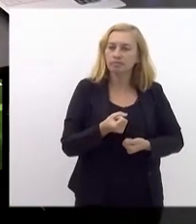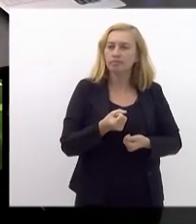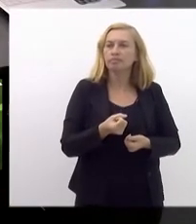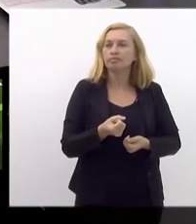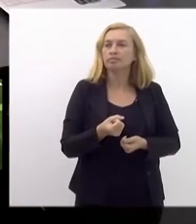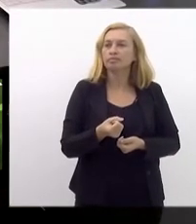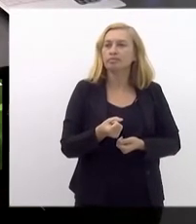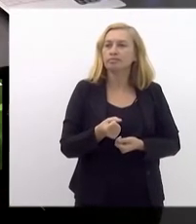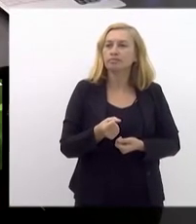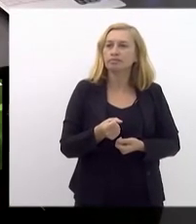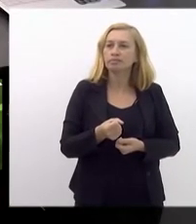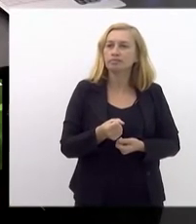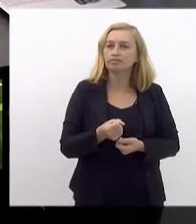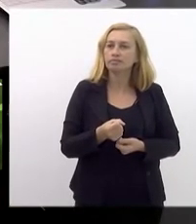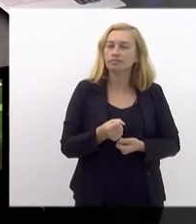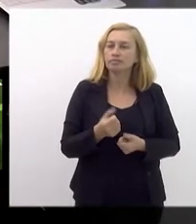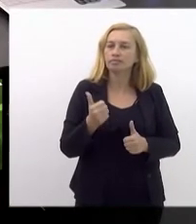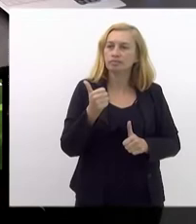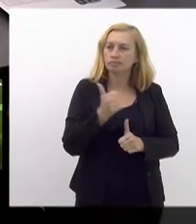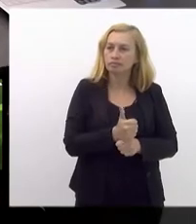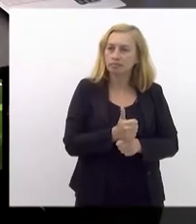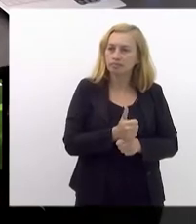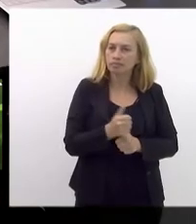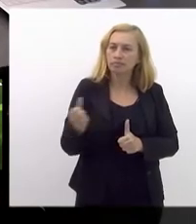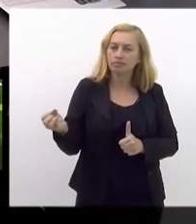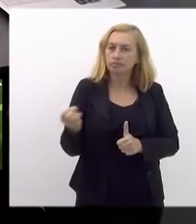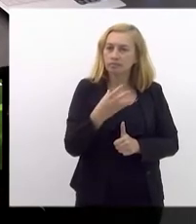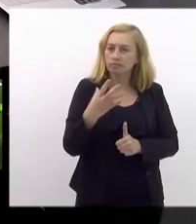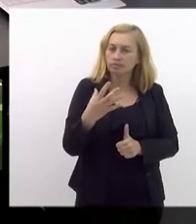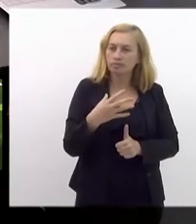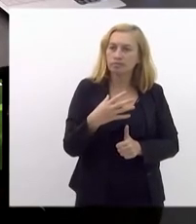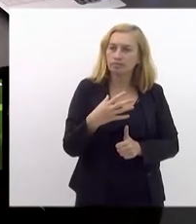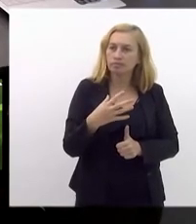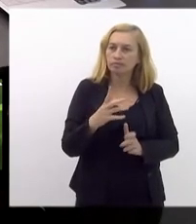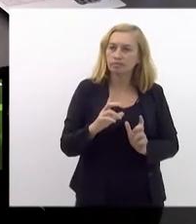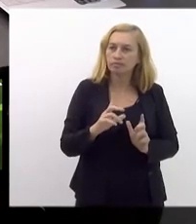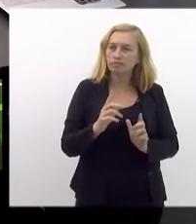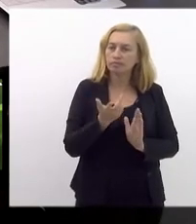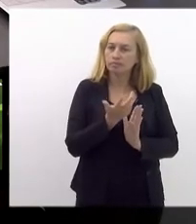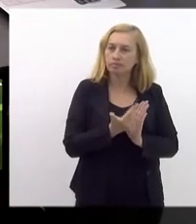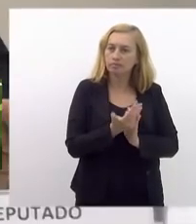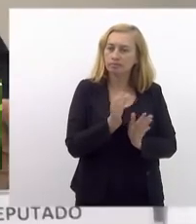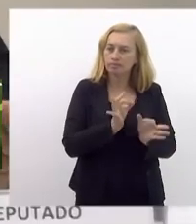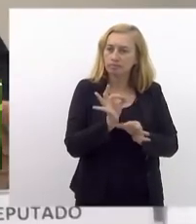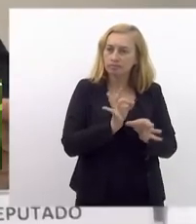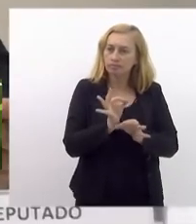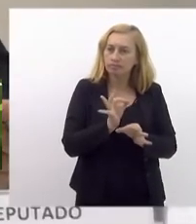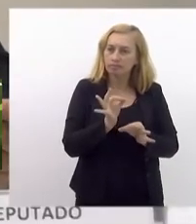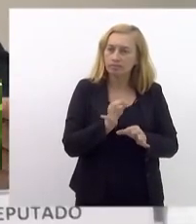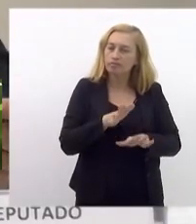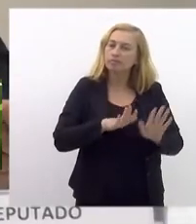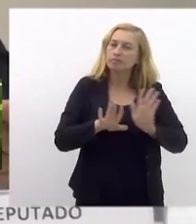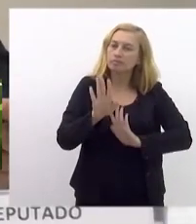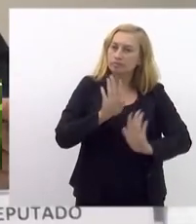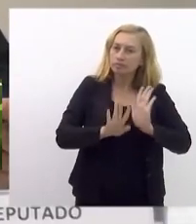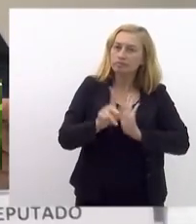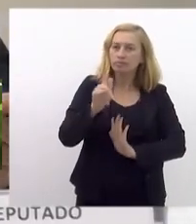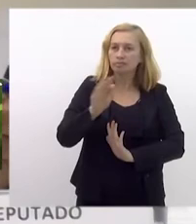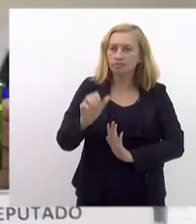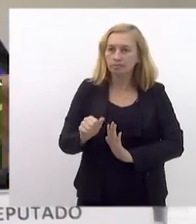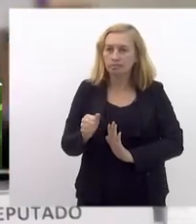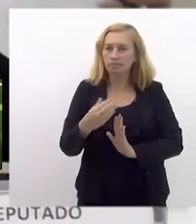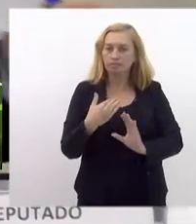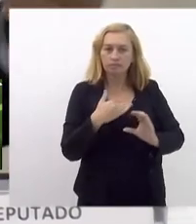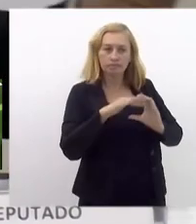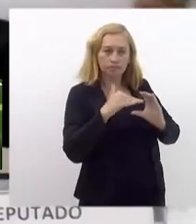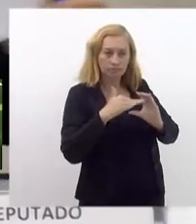e assim que o substitutivo, a nova versão, ficar, digamos, redesenhada, eu vou ter o cuidado, claro, eu e a Geisa, de mandar até vocês,